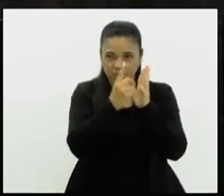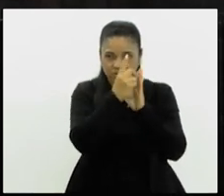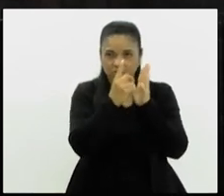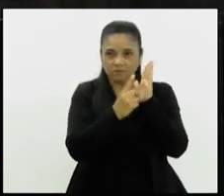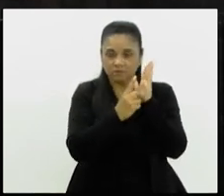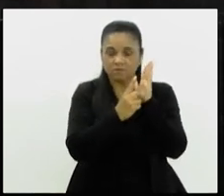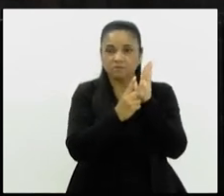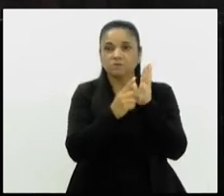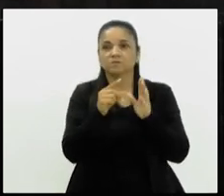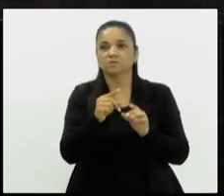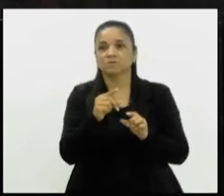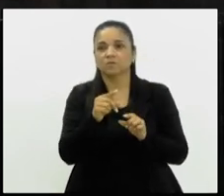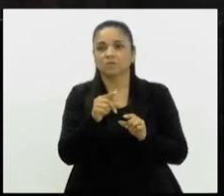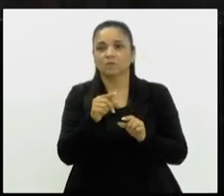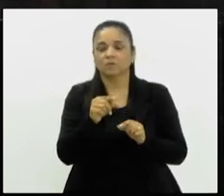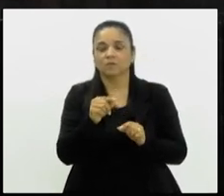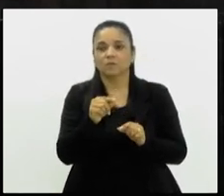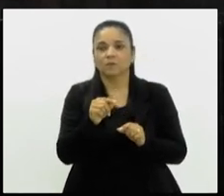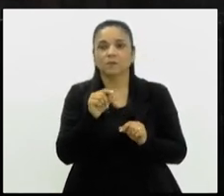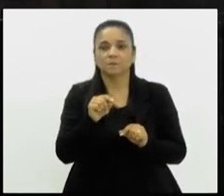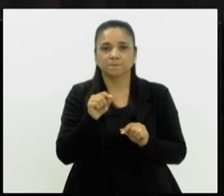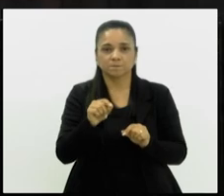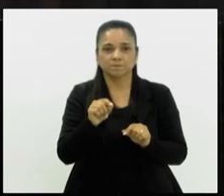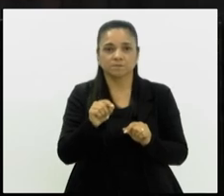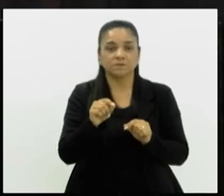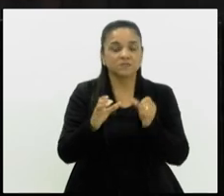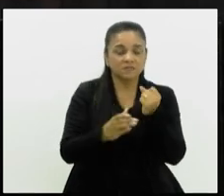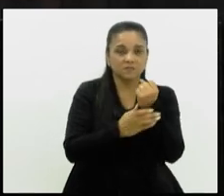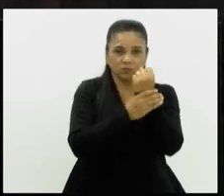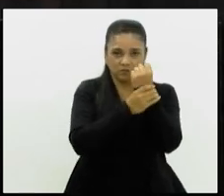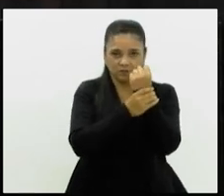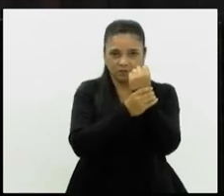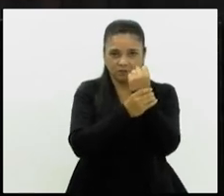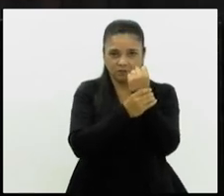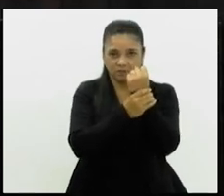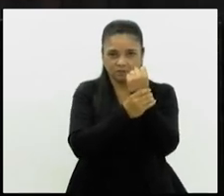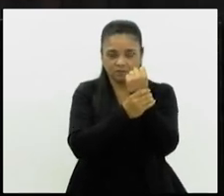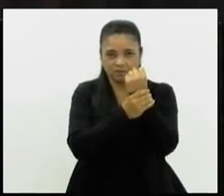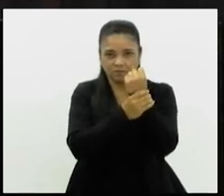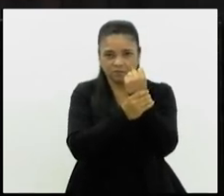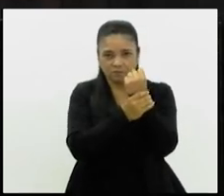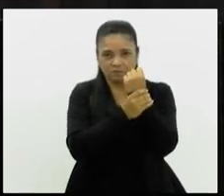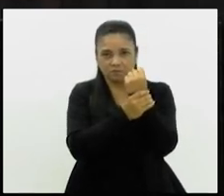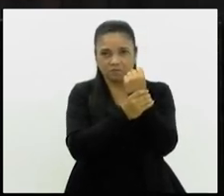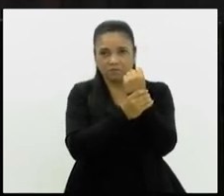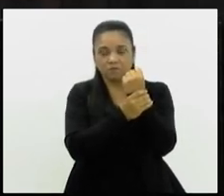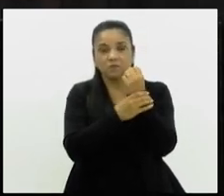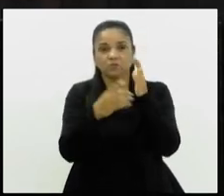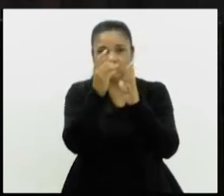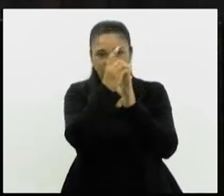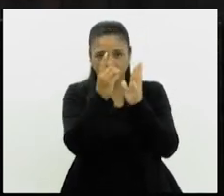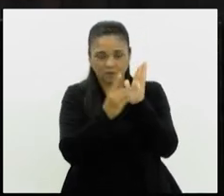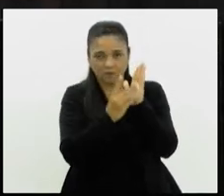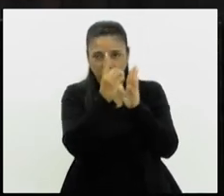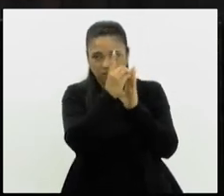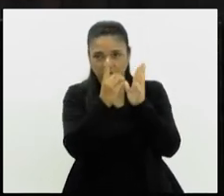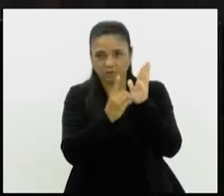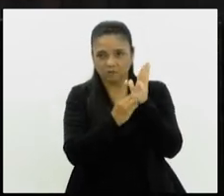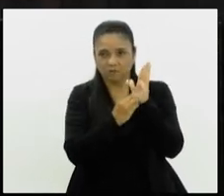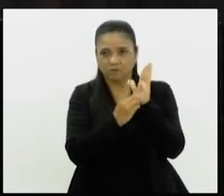regulamentador da Secretaria de Segurança. Porque neste decreto,